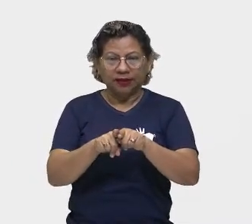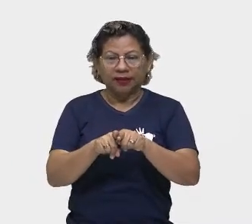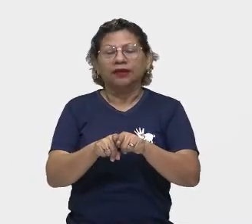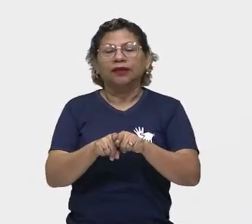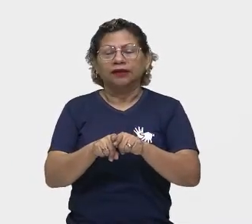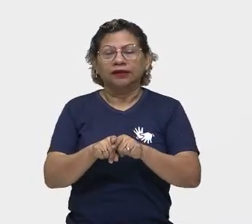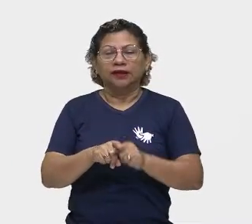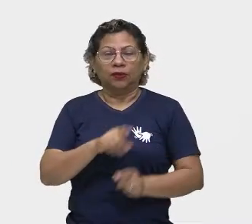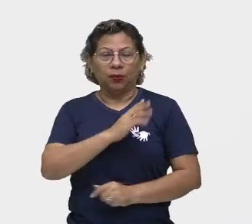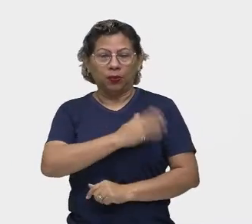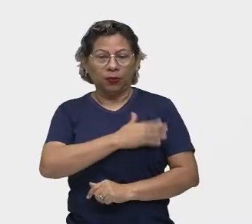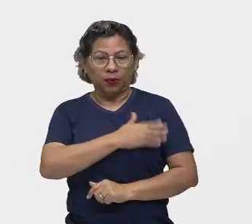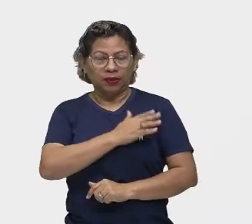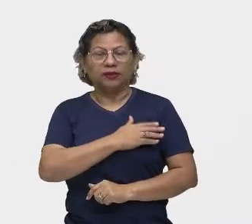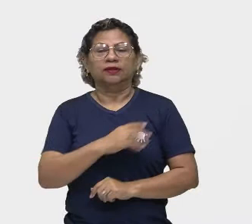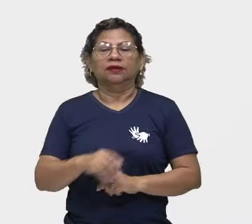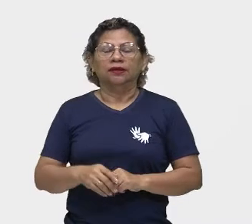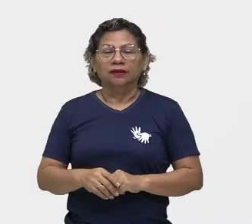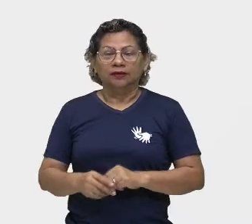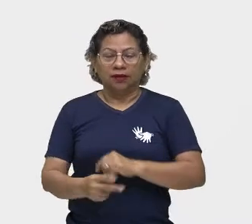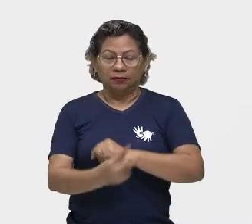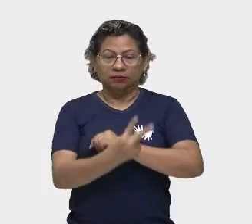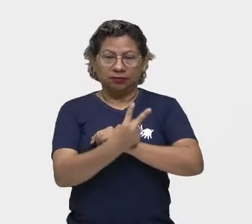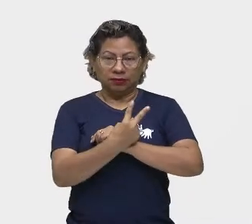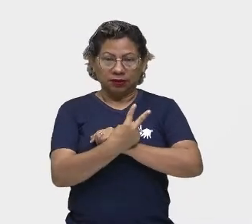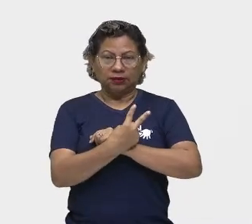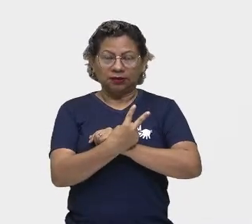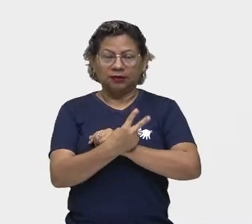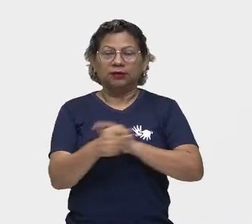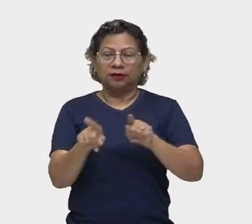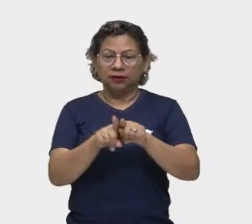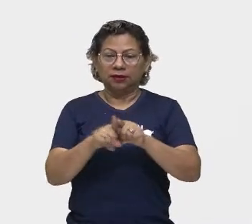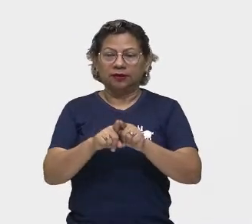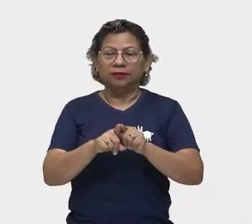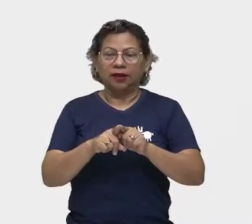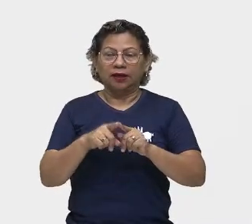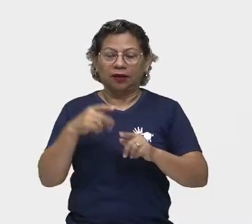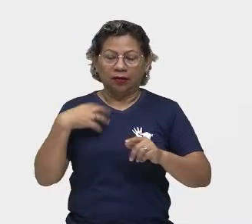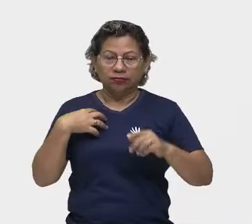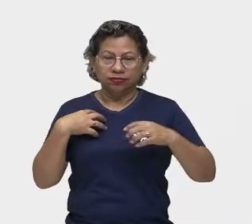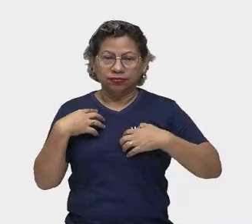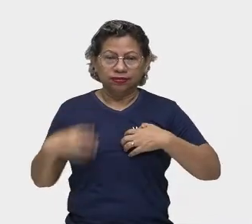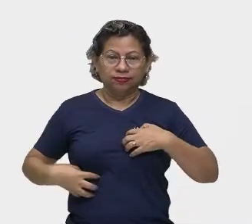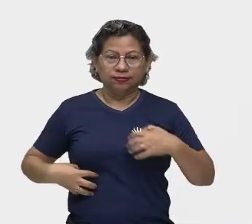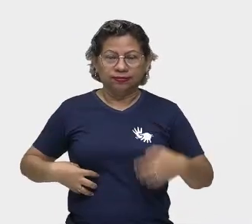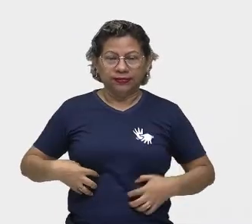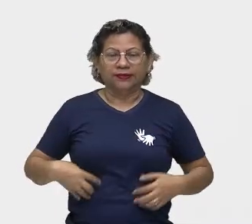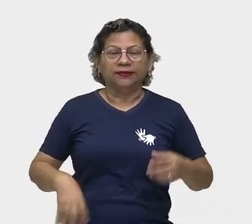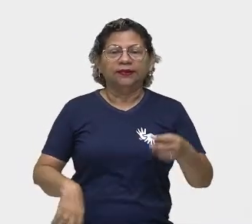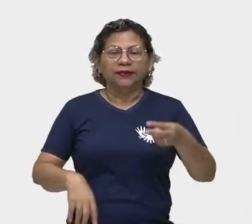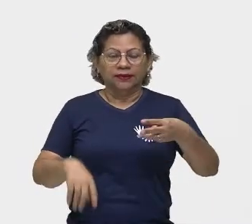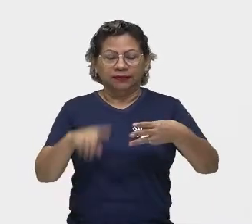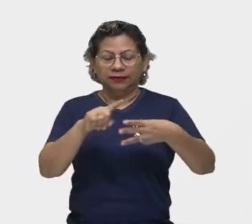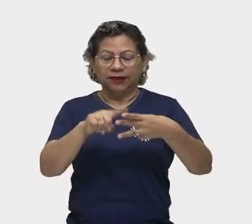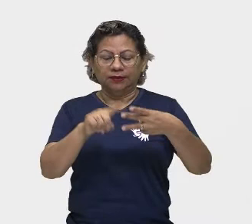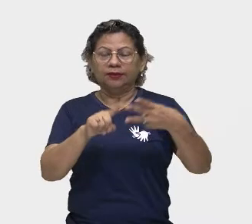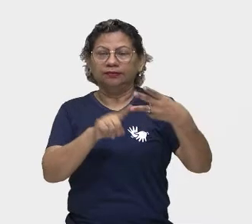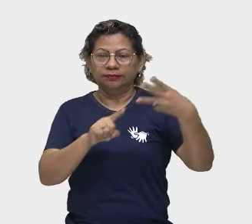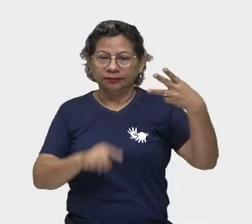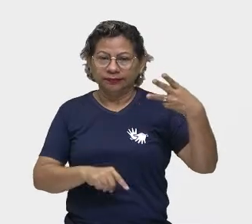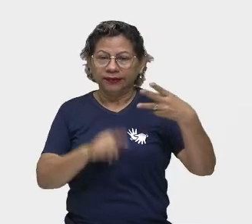coração né então ele vai o que proteger esses órgãos também e ao lado né A última imagem gente observa